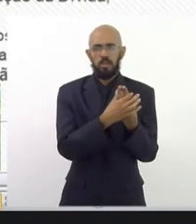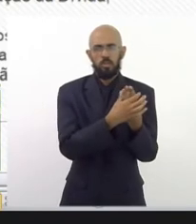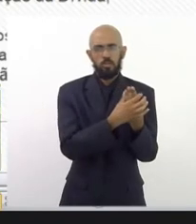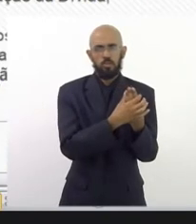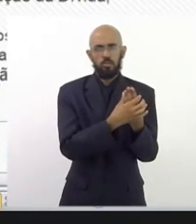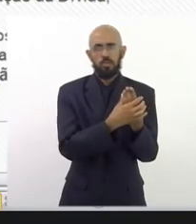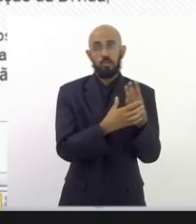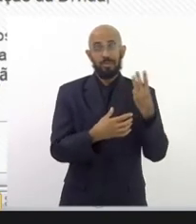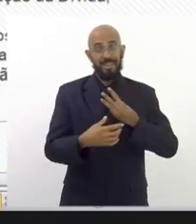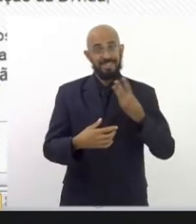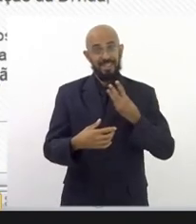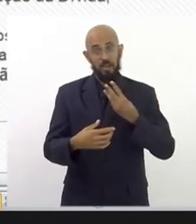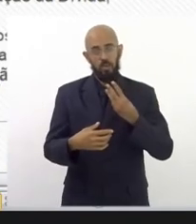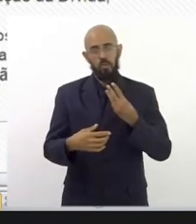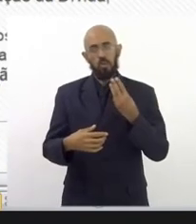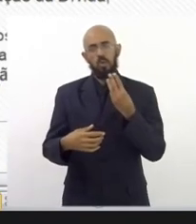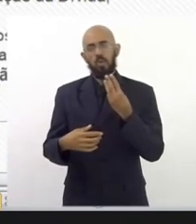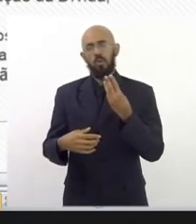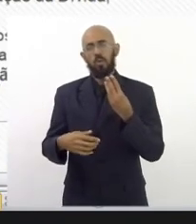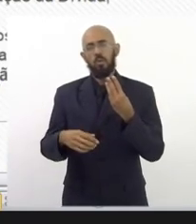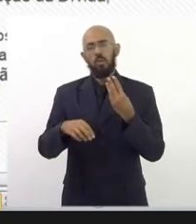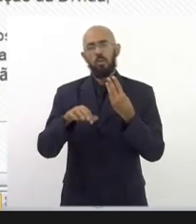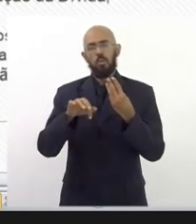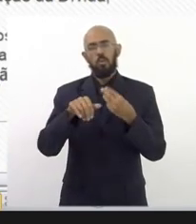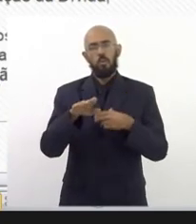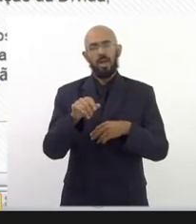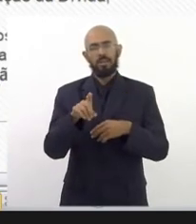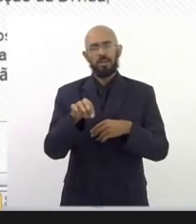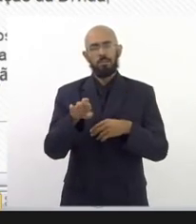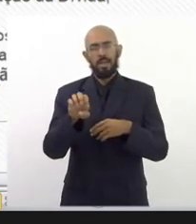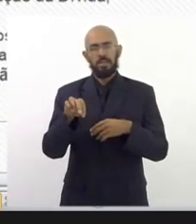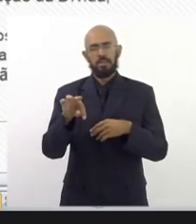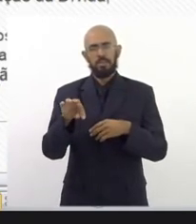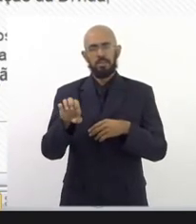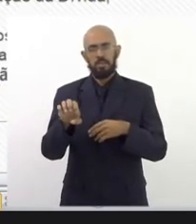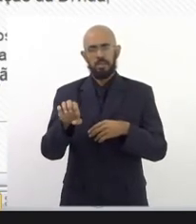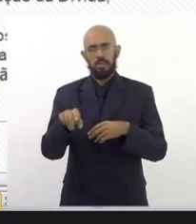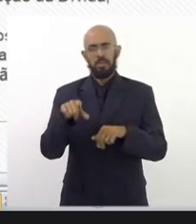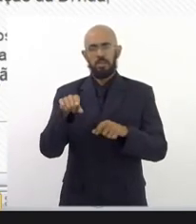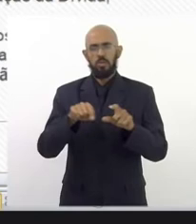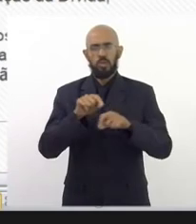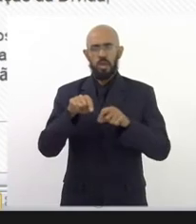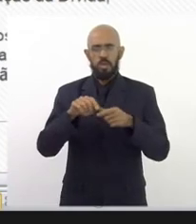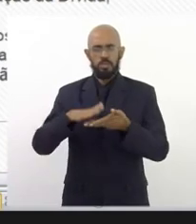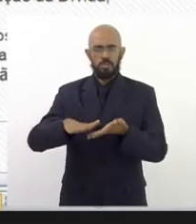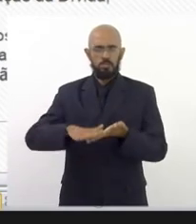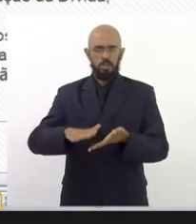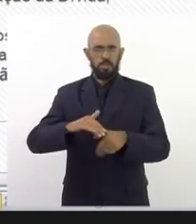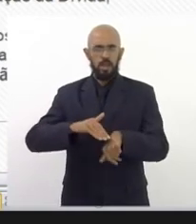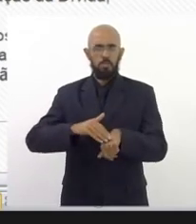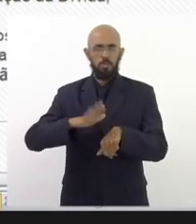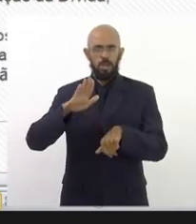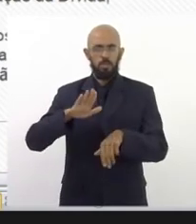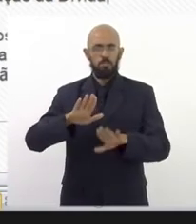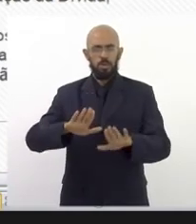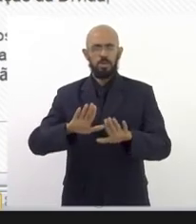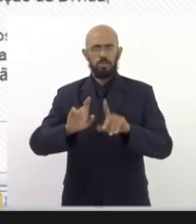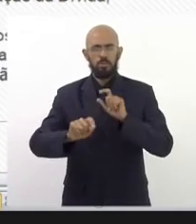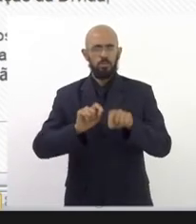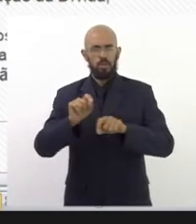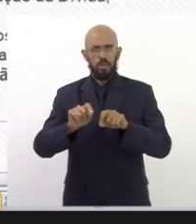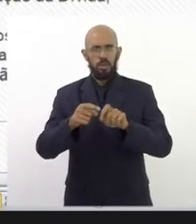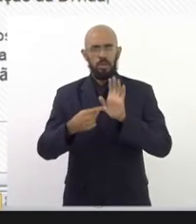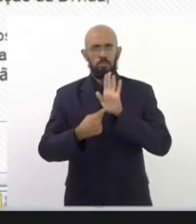social, que a gente tem um pouco mais, as despesas crescem um pouquinho, mas aquilo que eu mostrei antes, apesar de